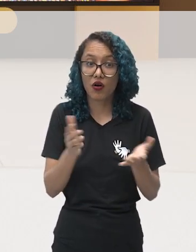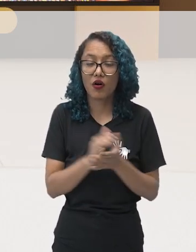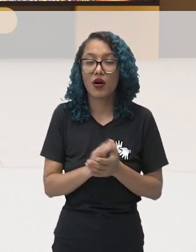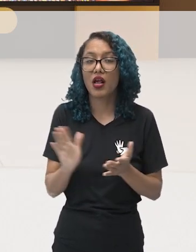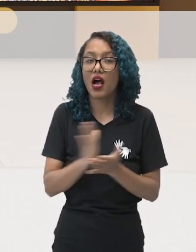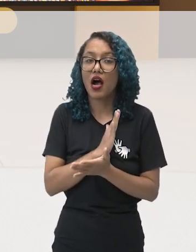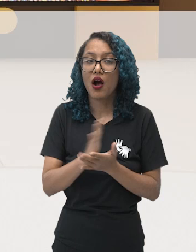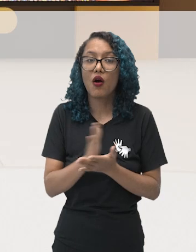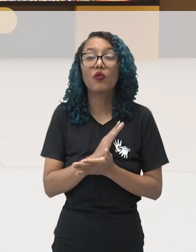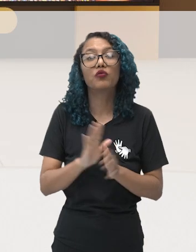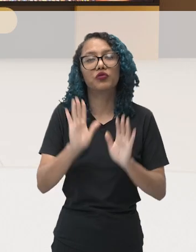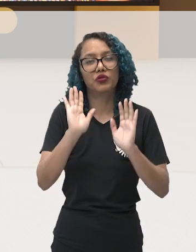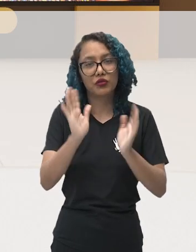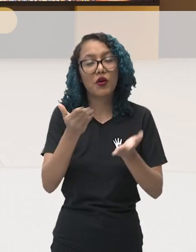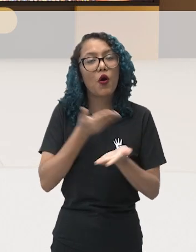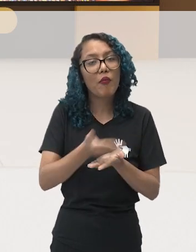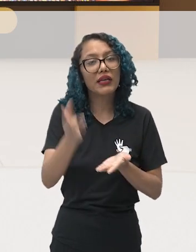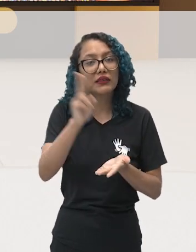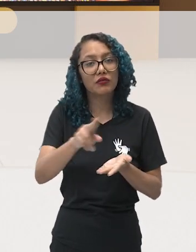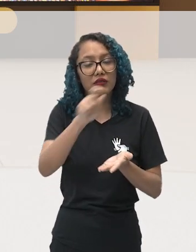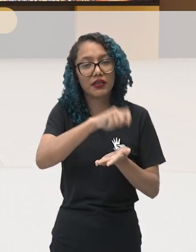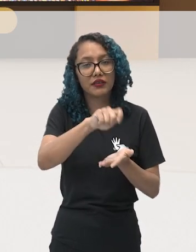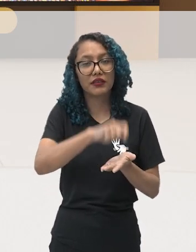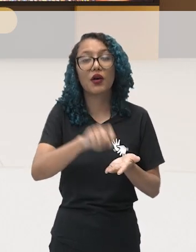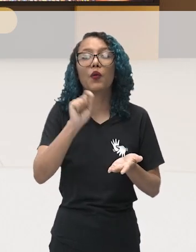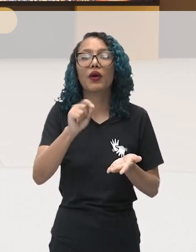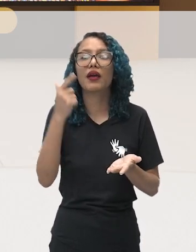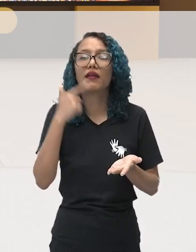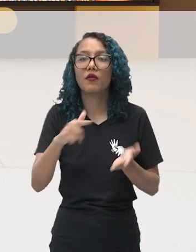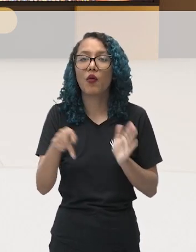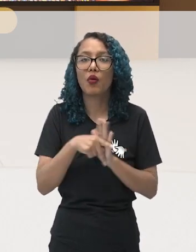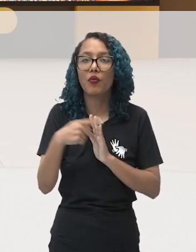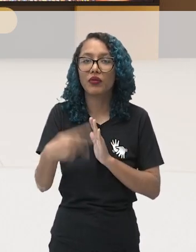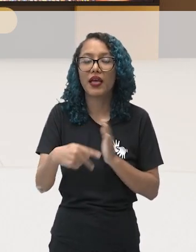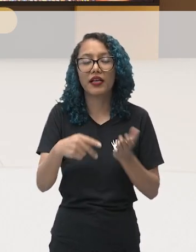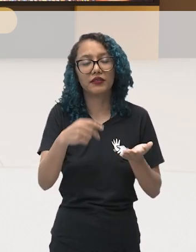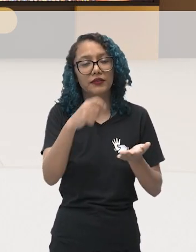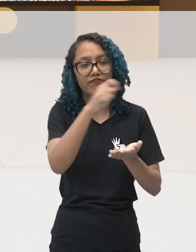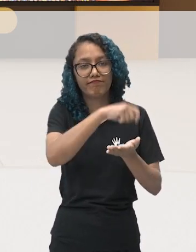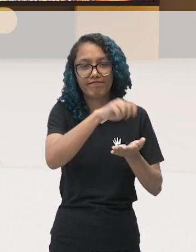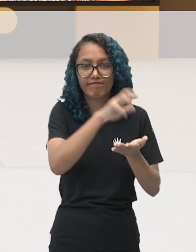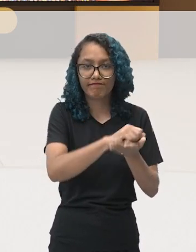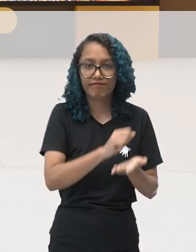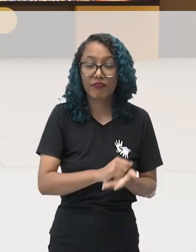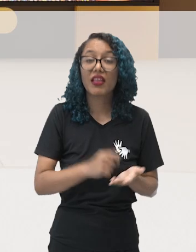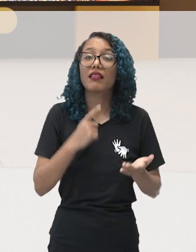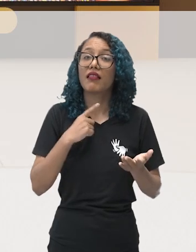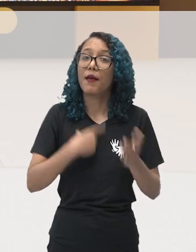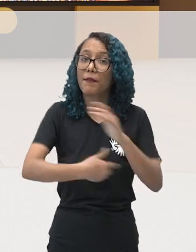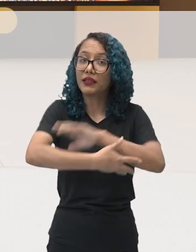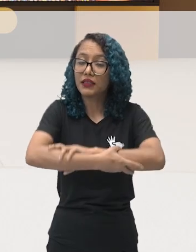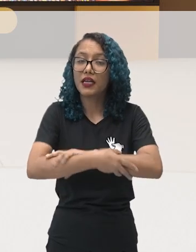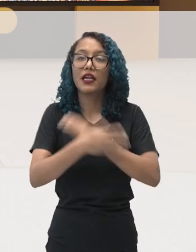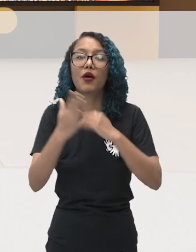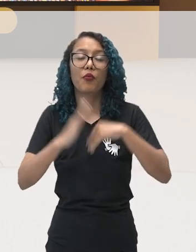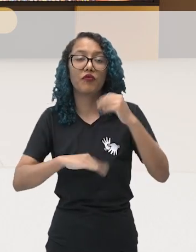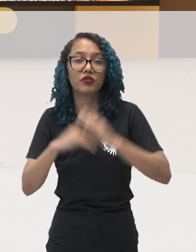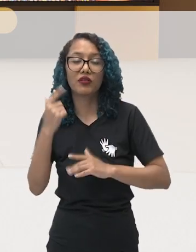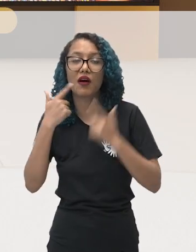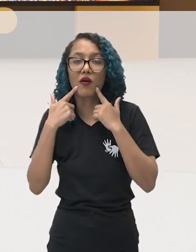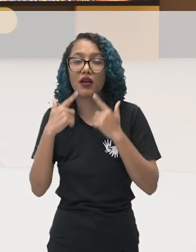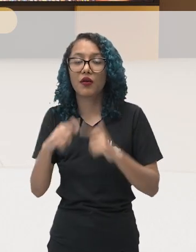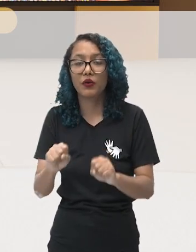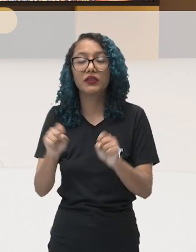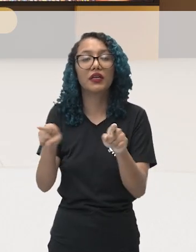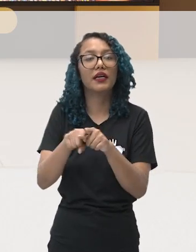a escrita para as suas línguas em parceria com linguistas e pesquisadores.